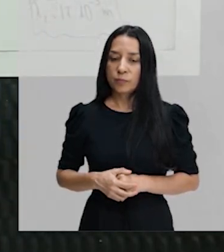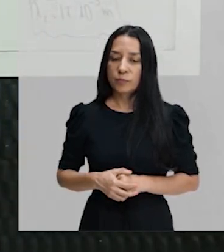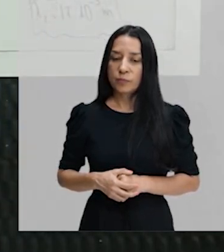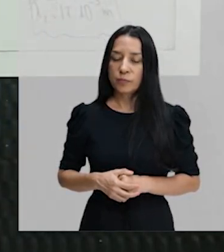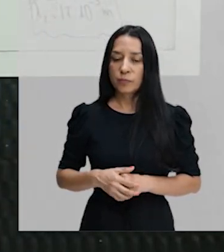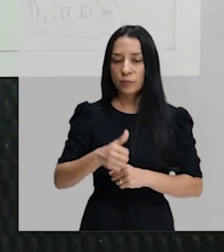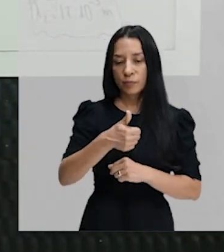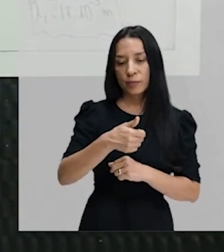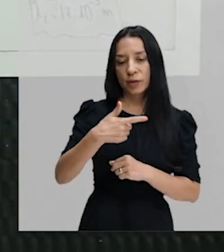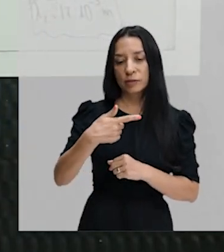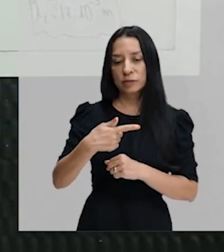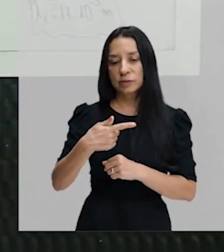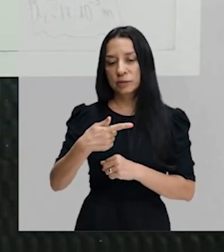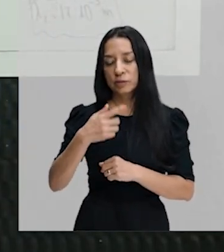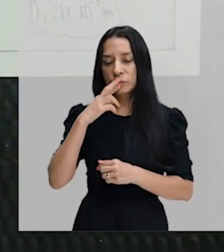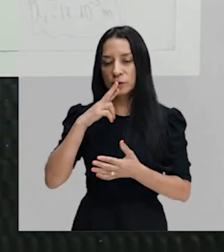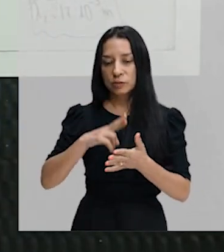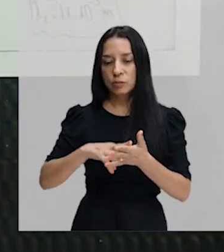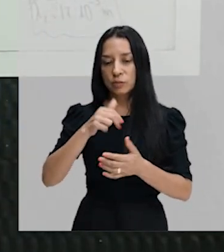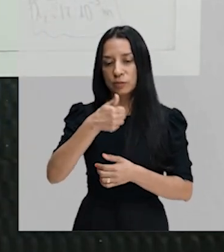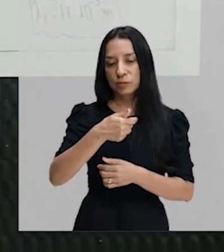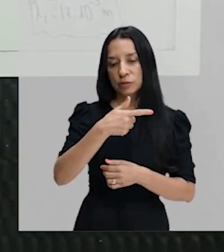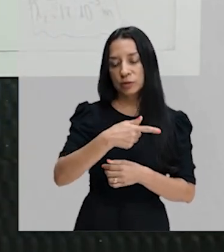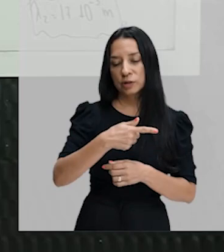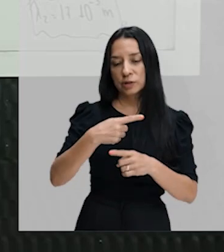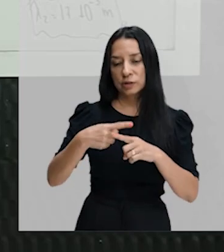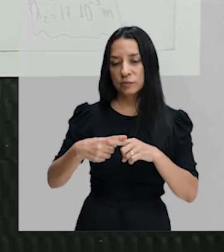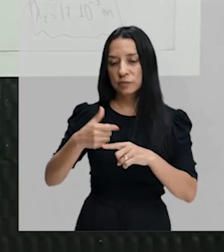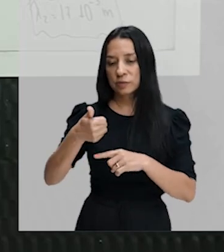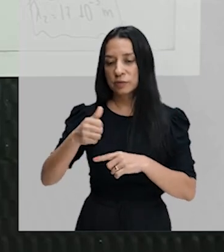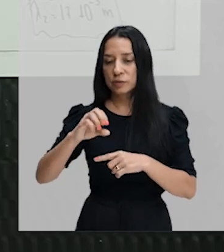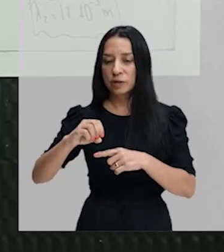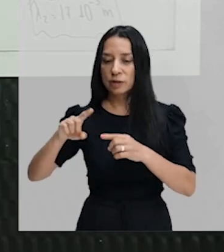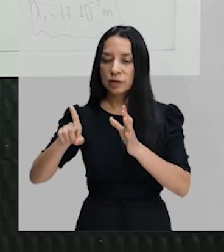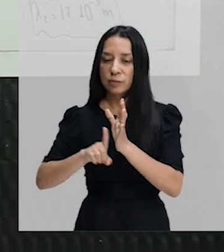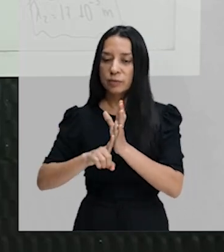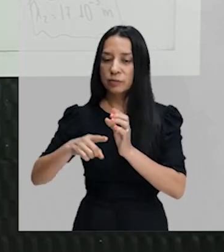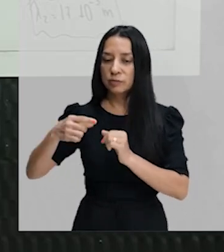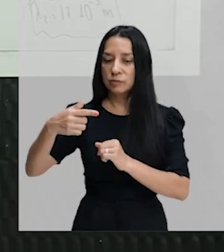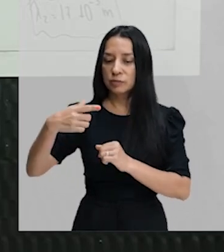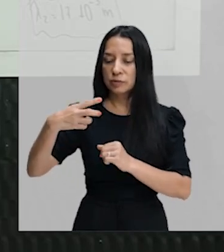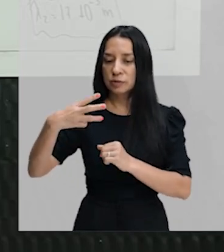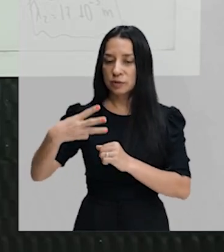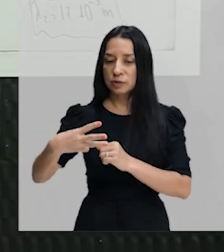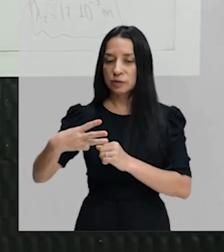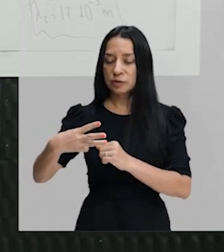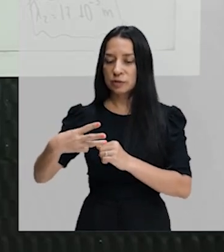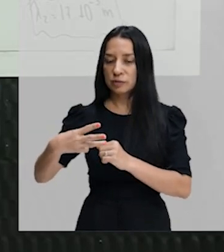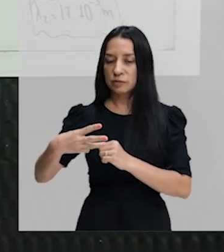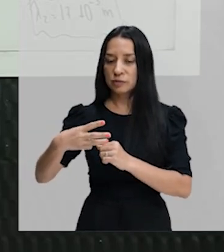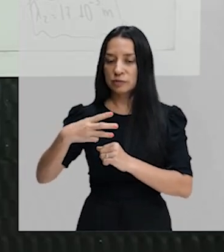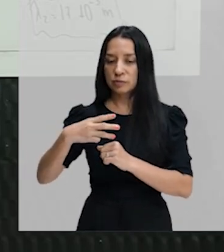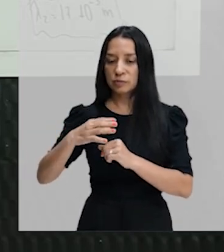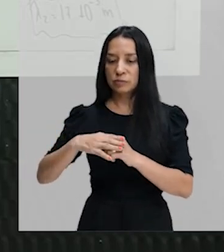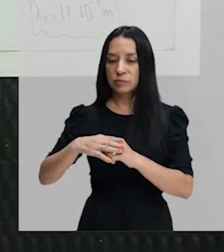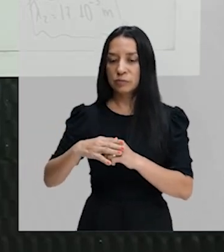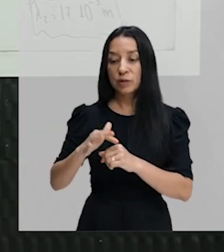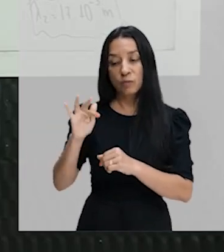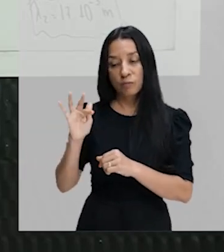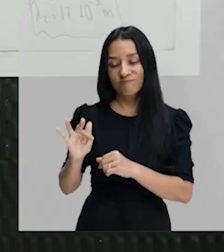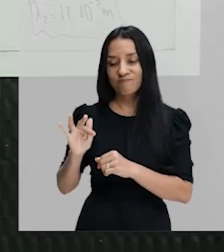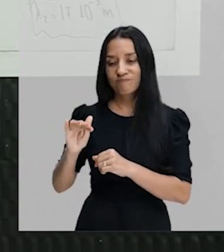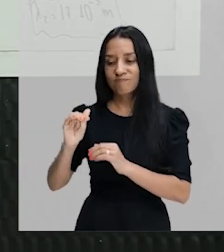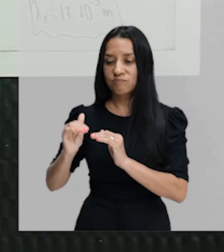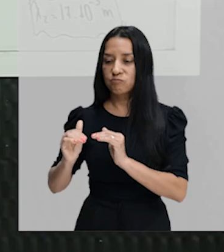-3 Ou seja eu tenho uma frequência agora muito alta Essa é a maior frequência que o nosso ouvido consegue captar